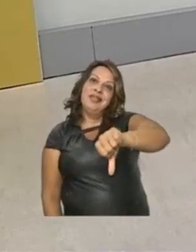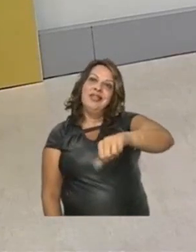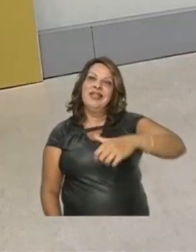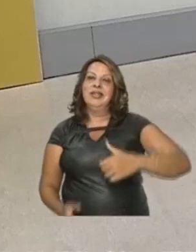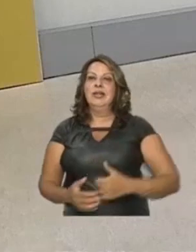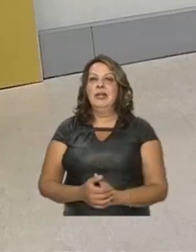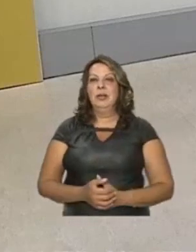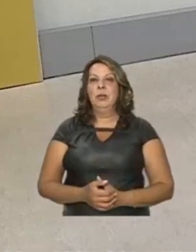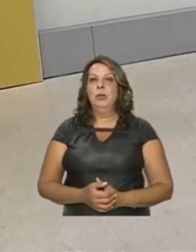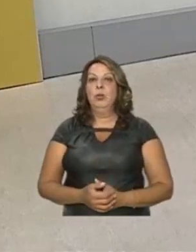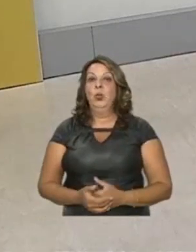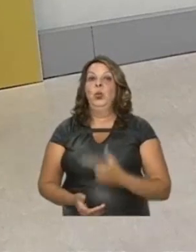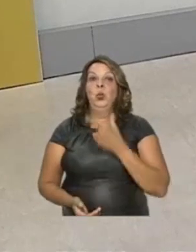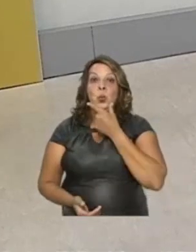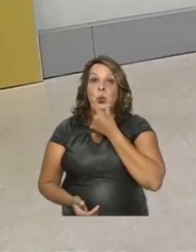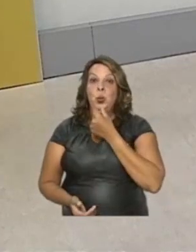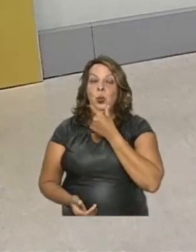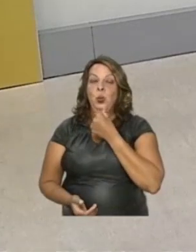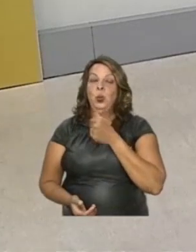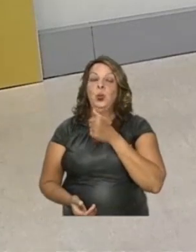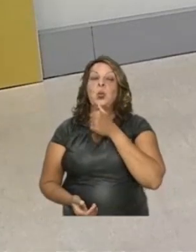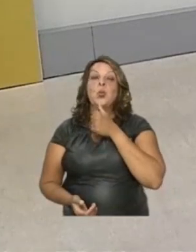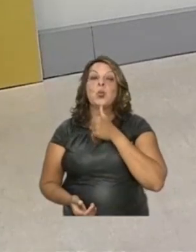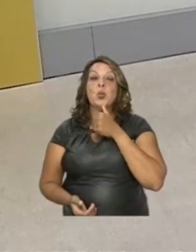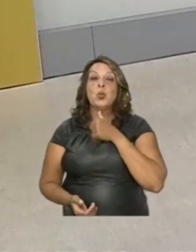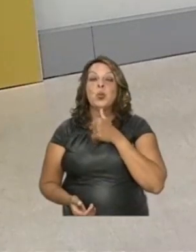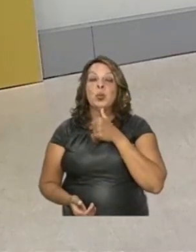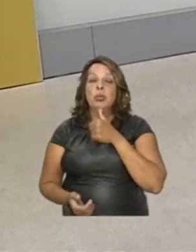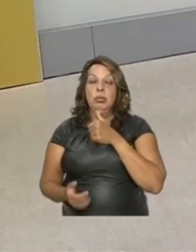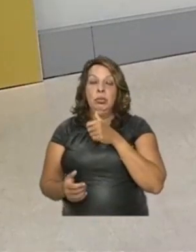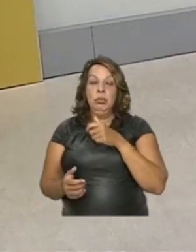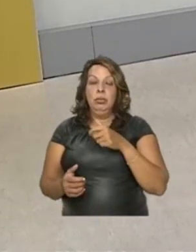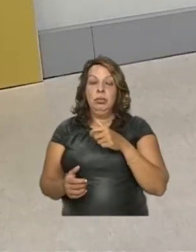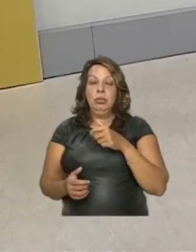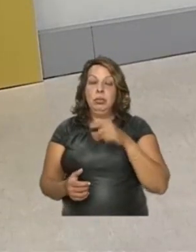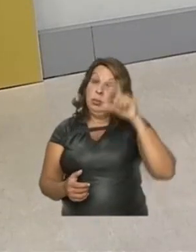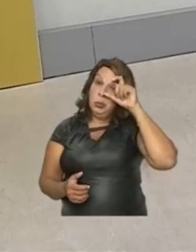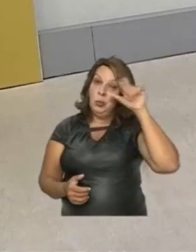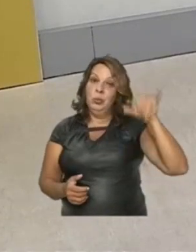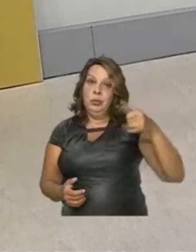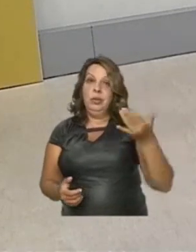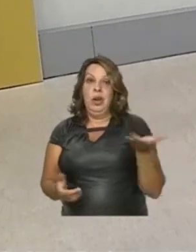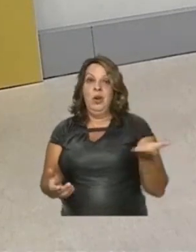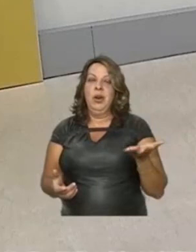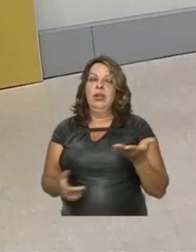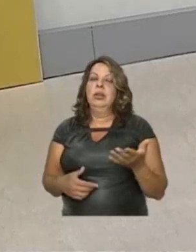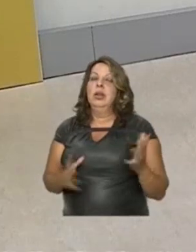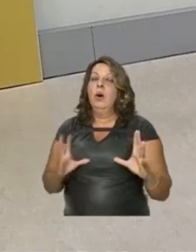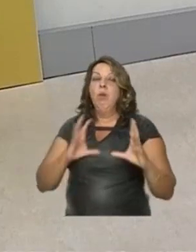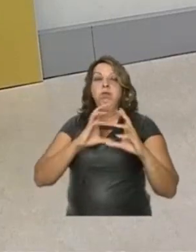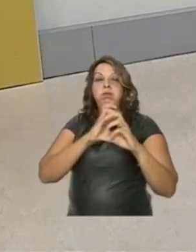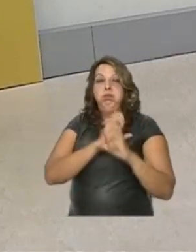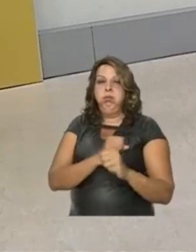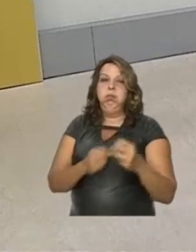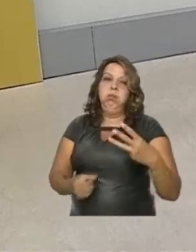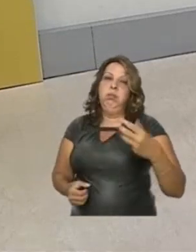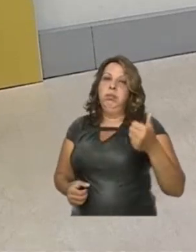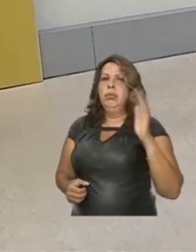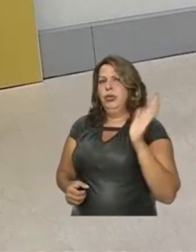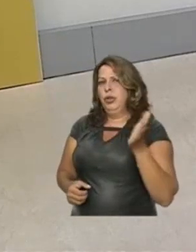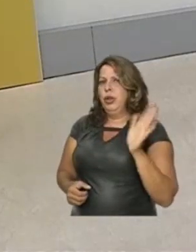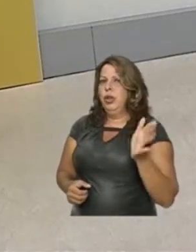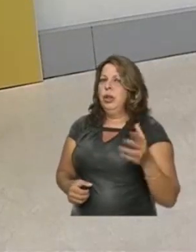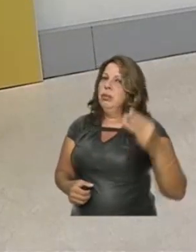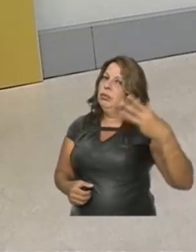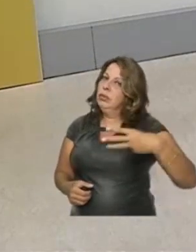19. Alô, alô, Jaque, 19, última bolinha que você chamou. 32 bolinhas já chamadas, é o nosso Renault Kwid